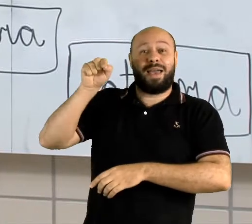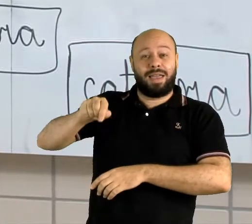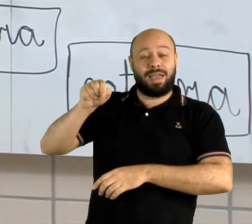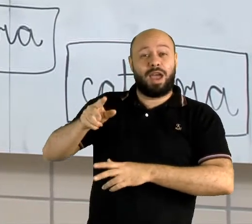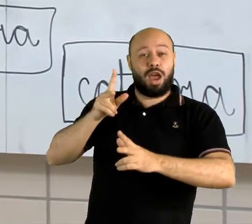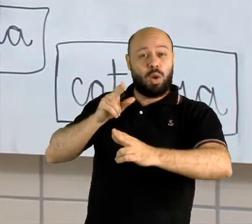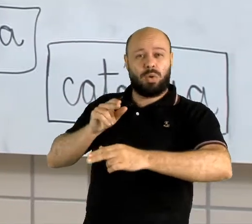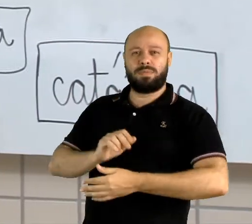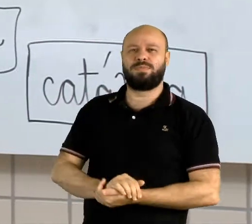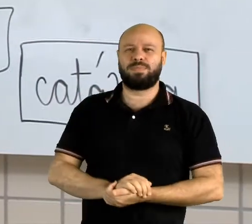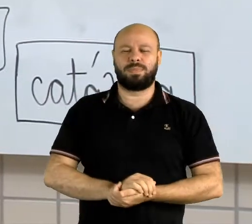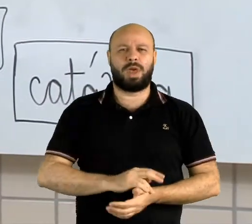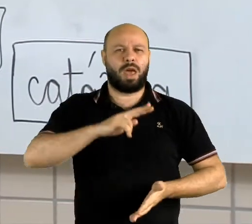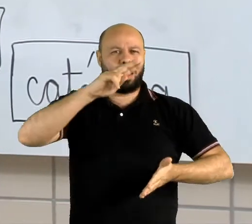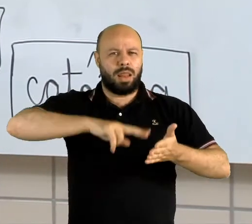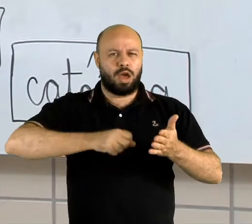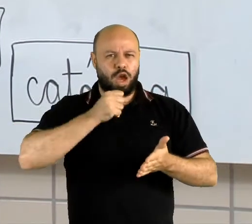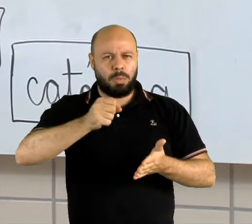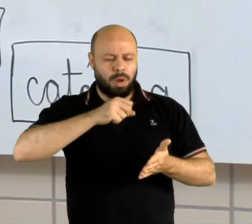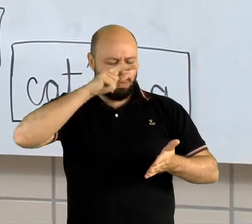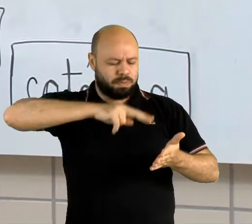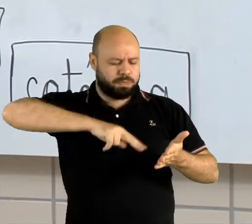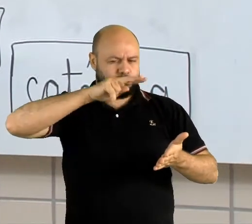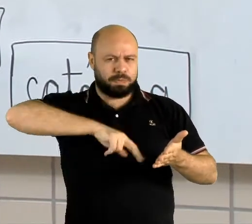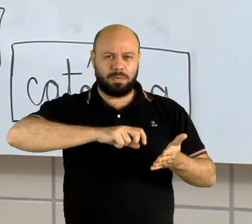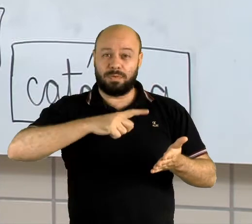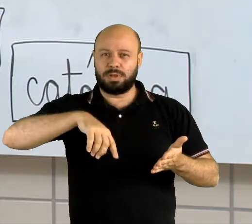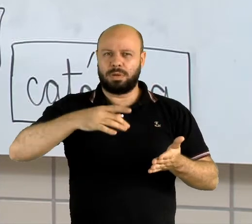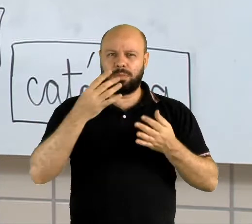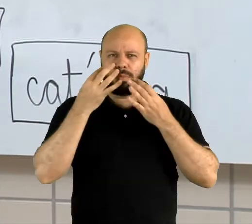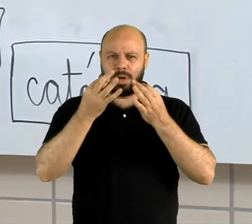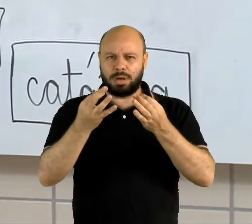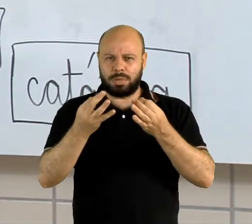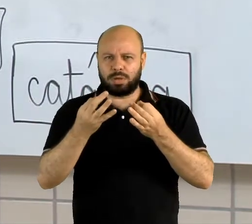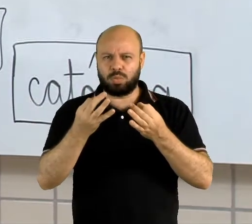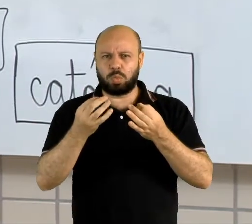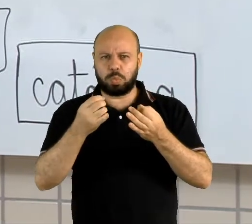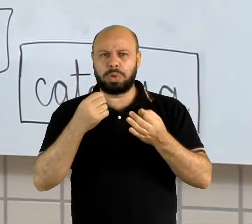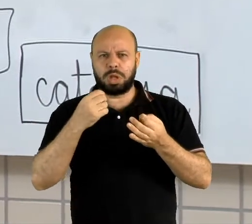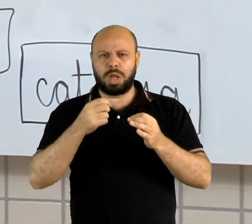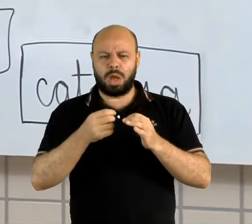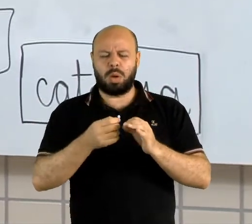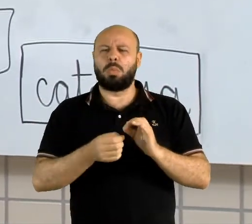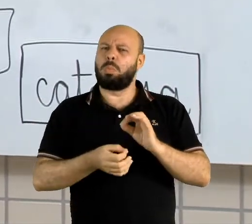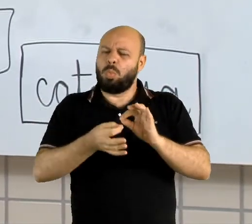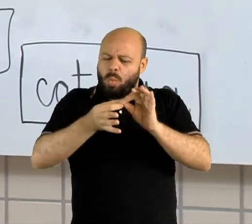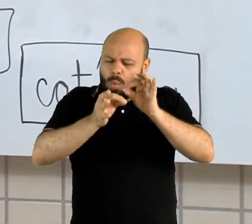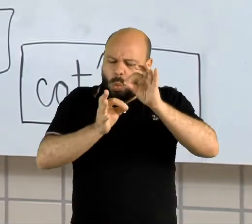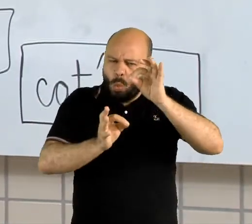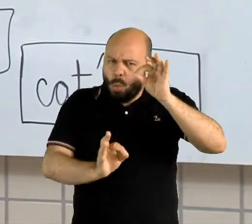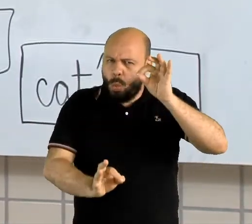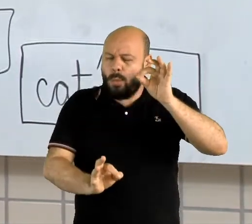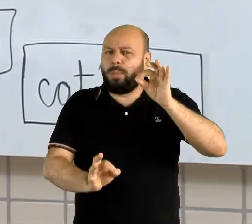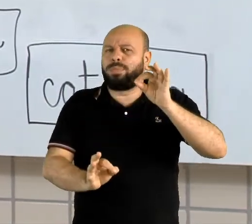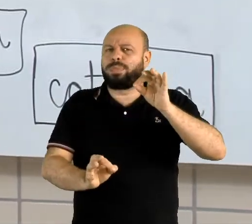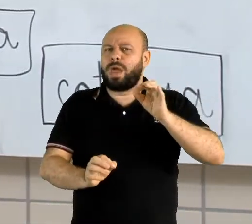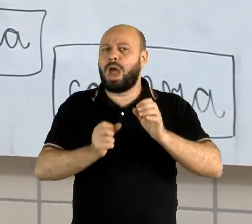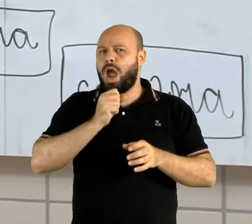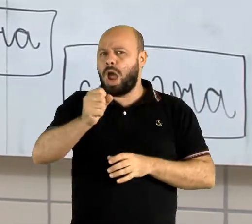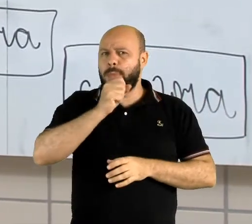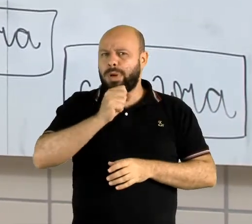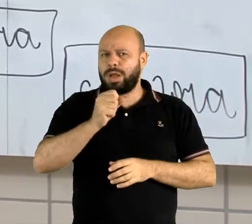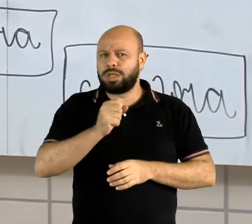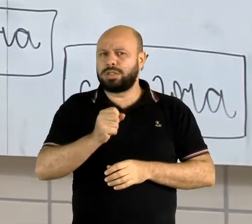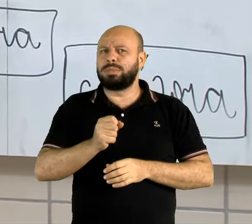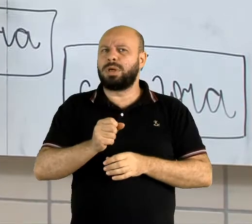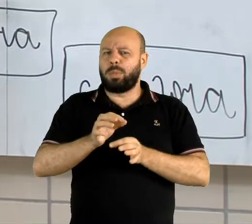Acabamos de fazer a leitura da reportagem. Vocês observaram que é um texto maior? Que a reportagem é um texto mais